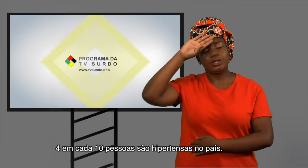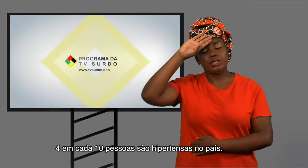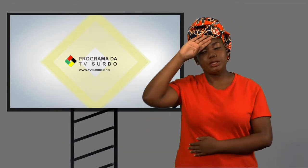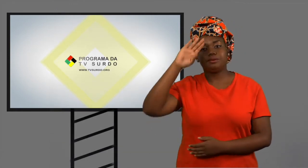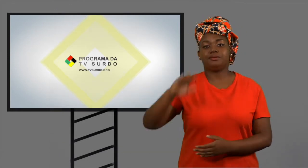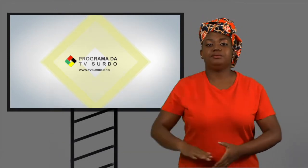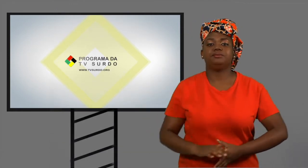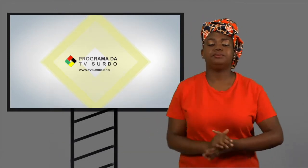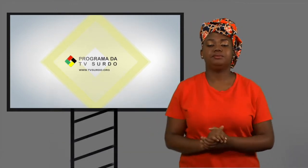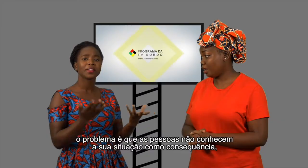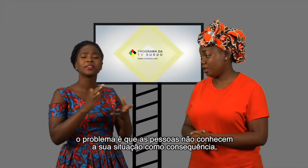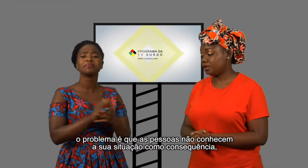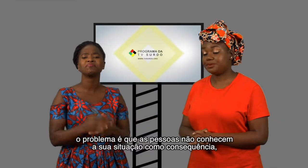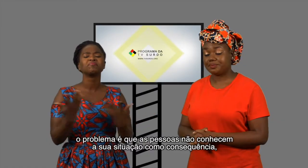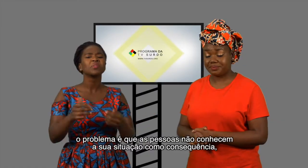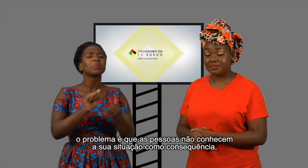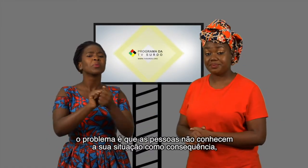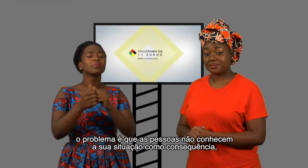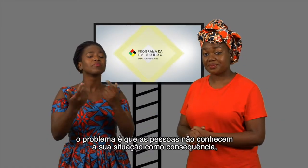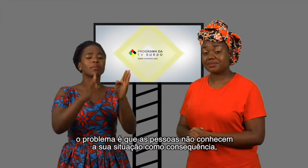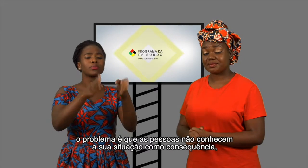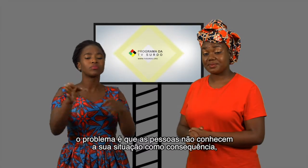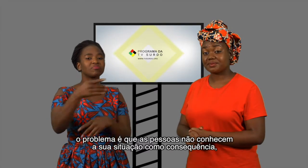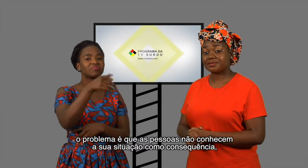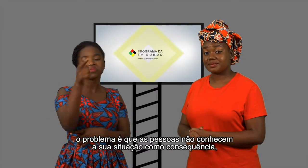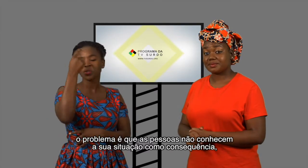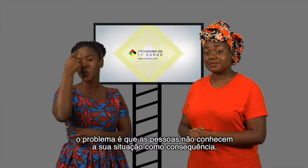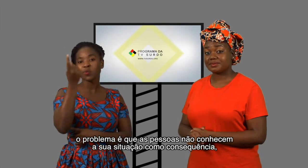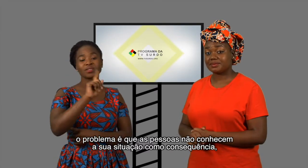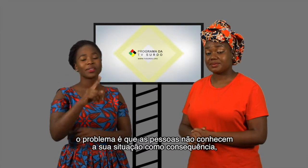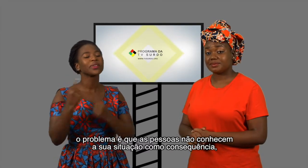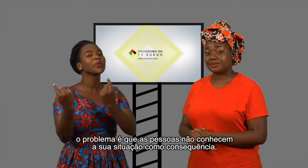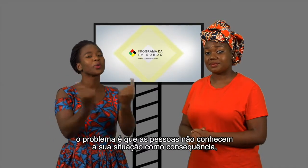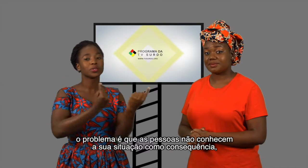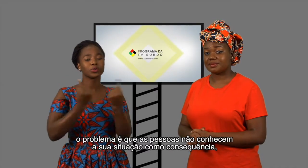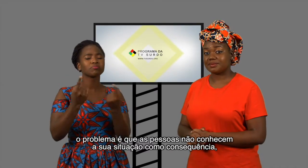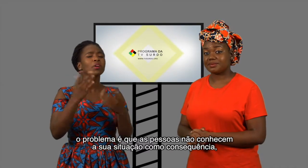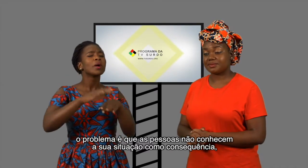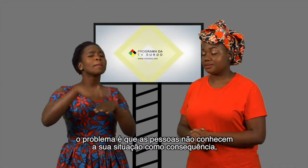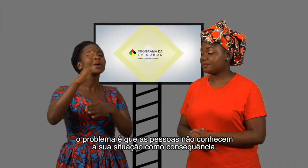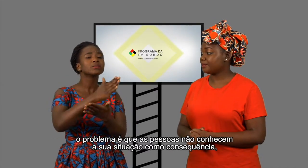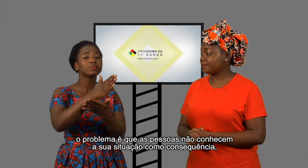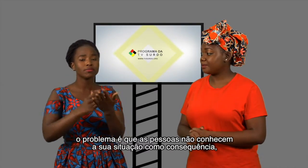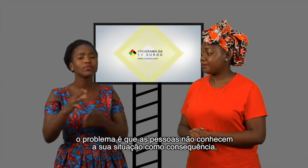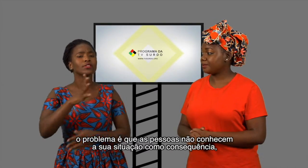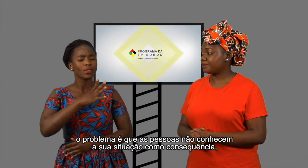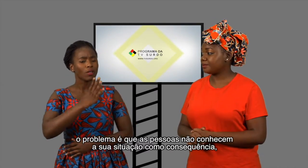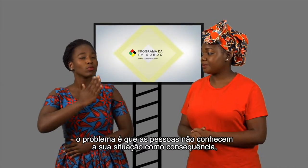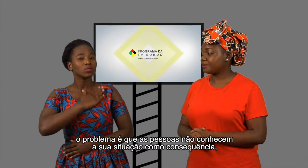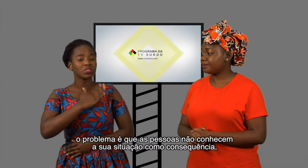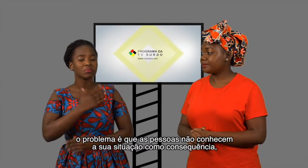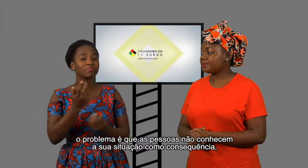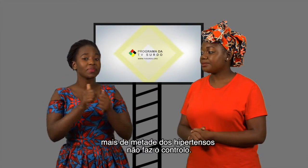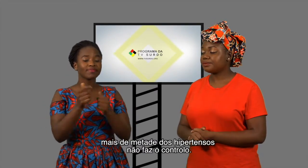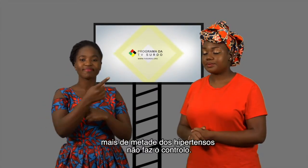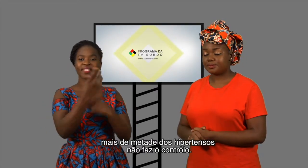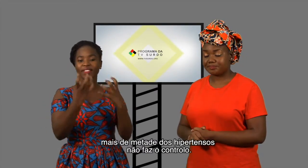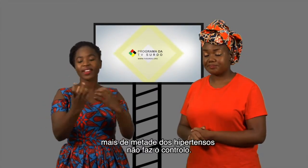O problema é que as pessoas não conhecem a sua situação. E, como consequência,